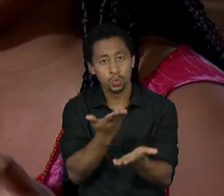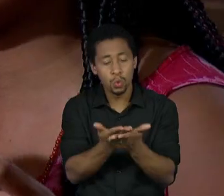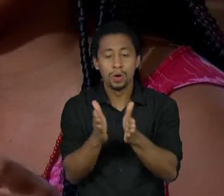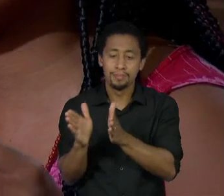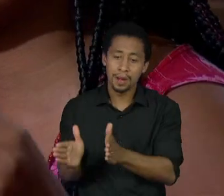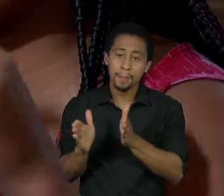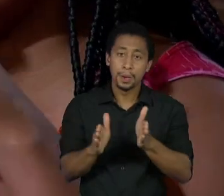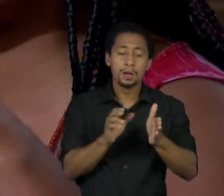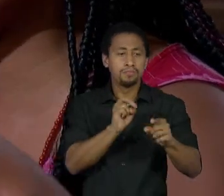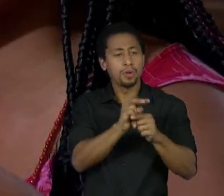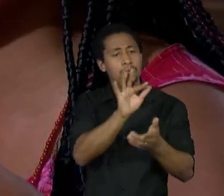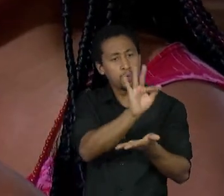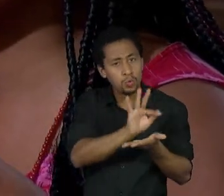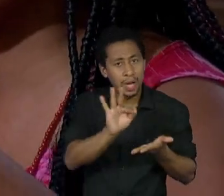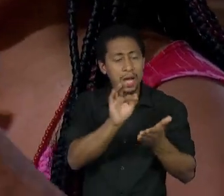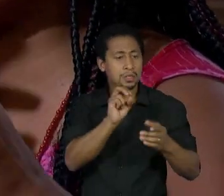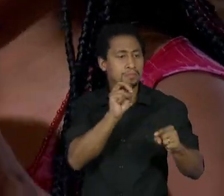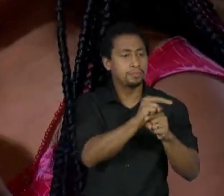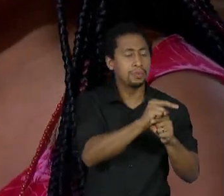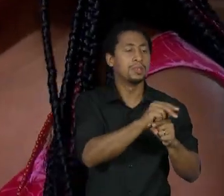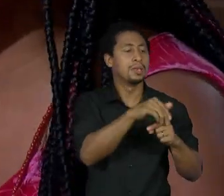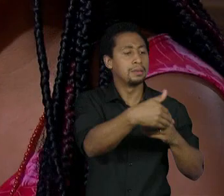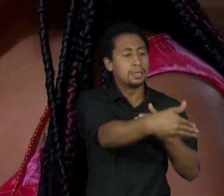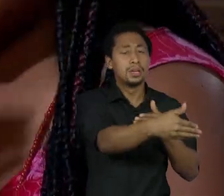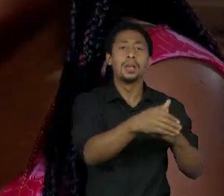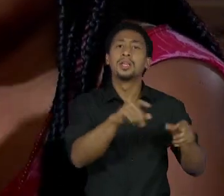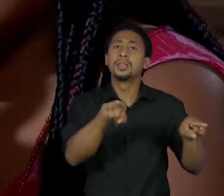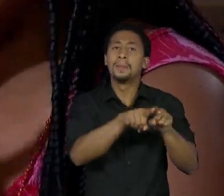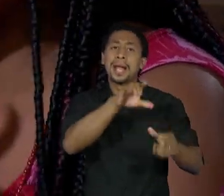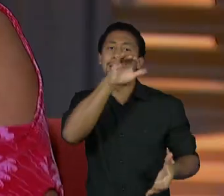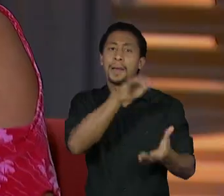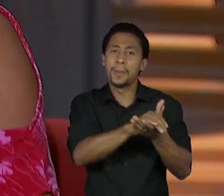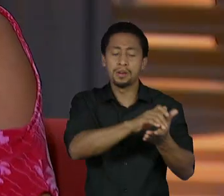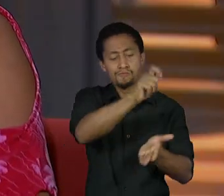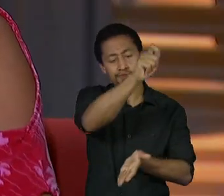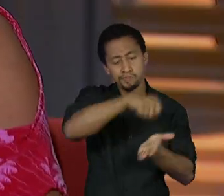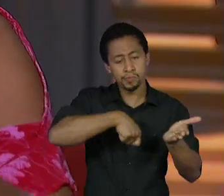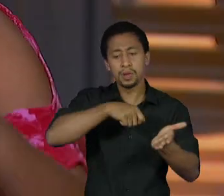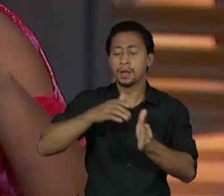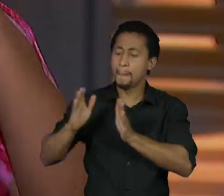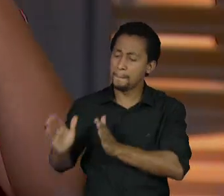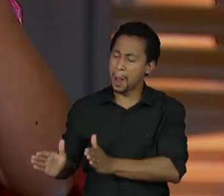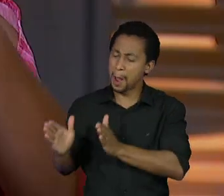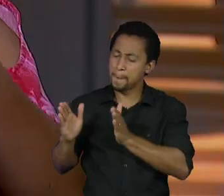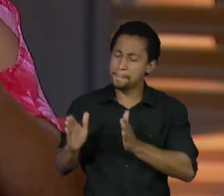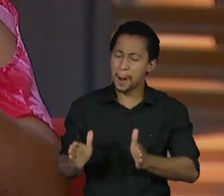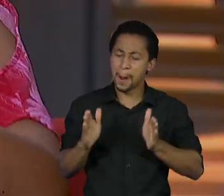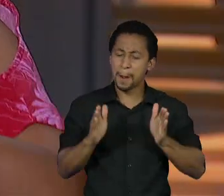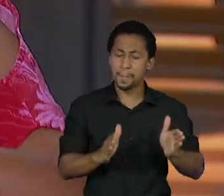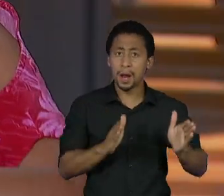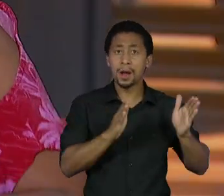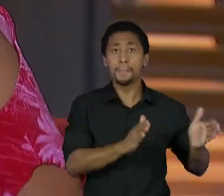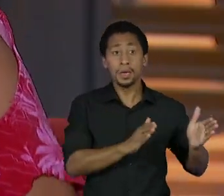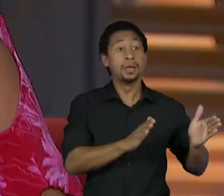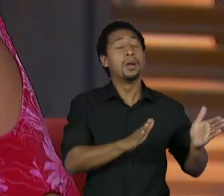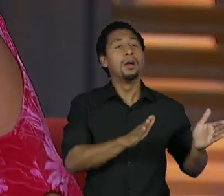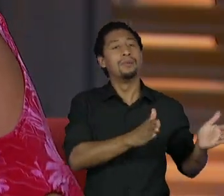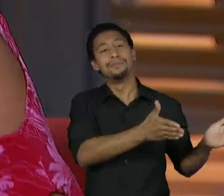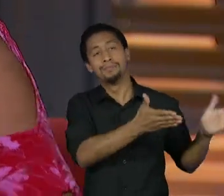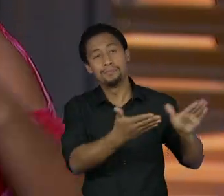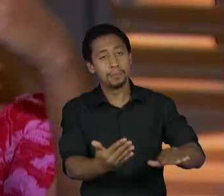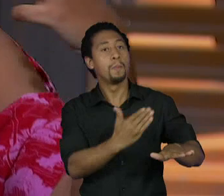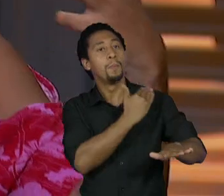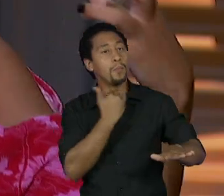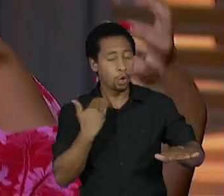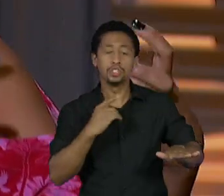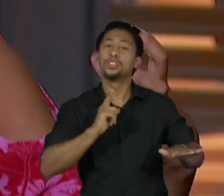um controle do Estado da nossa vida, né, de todas as partes dessa nossa vida. Quando a gente morre, tem a certidão de óbito.